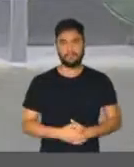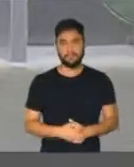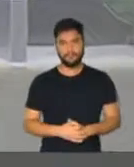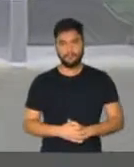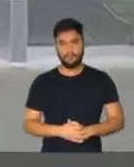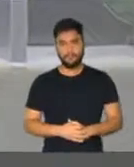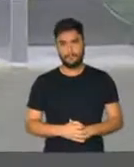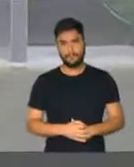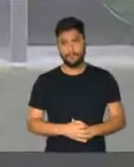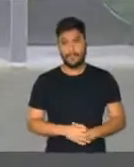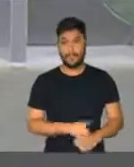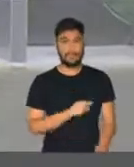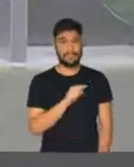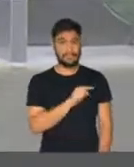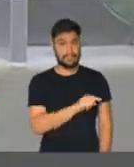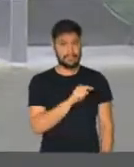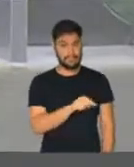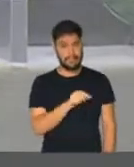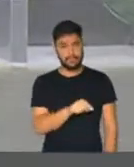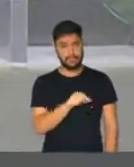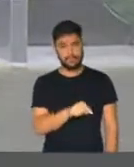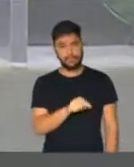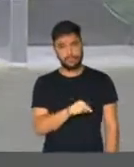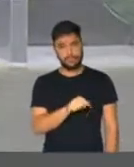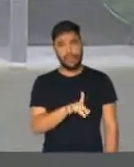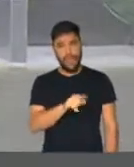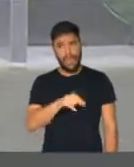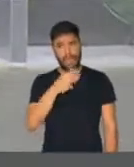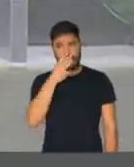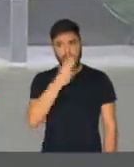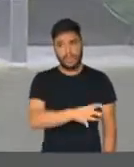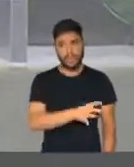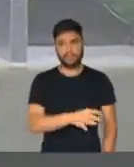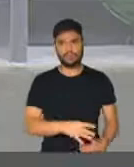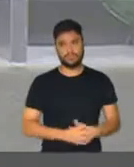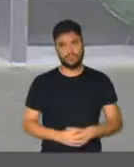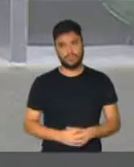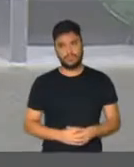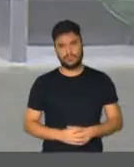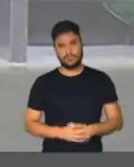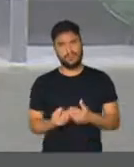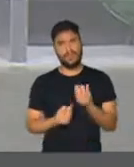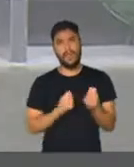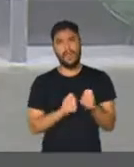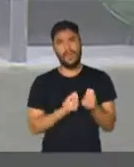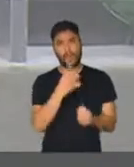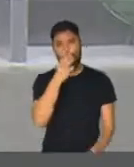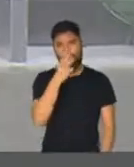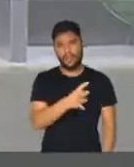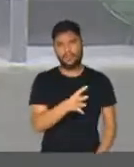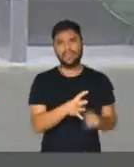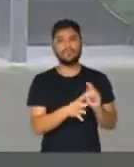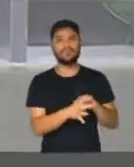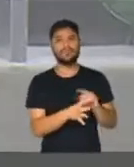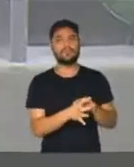é efetivamente uma denúncia que teve